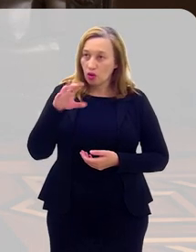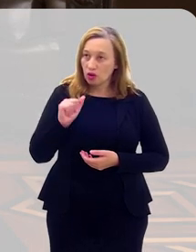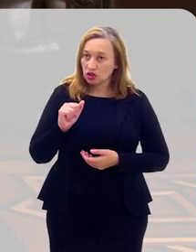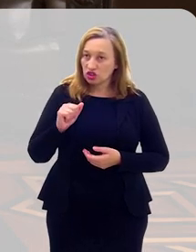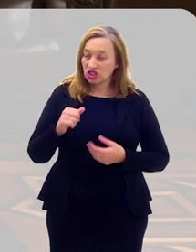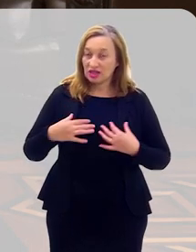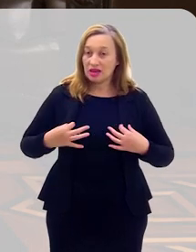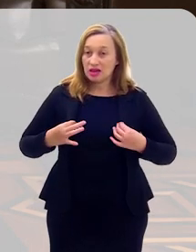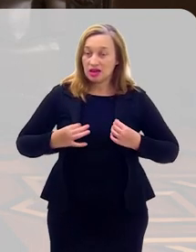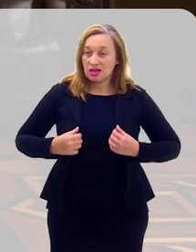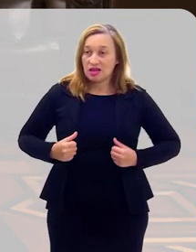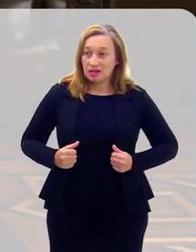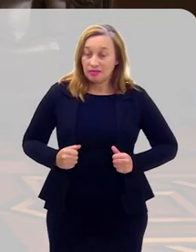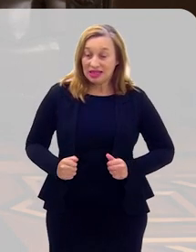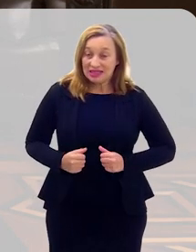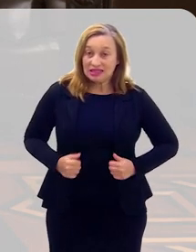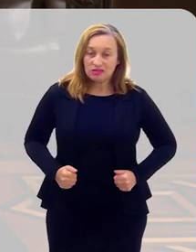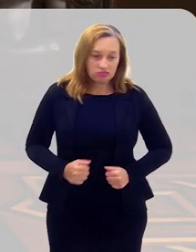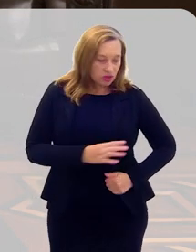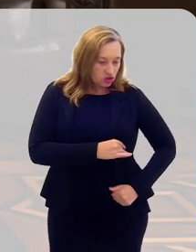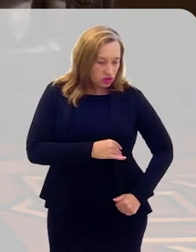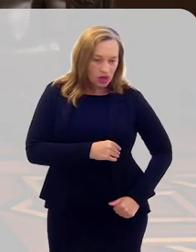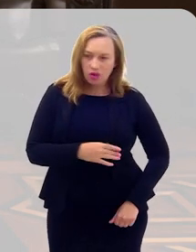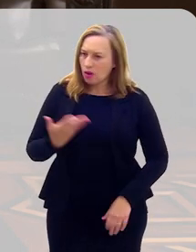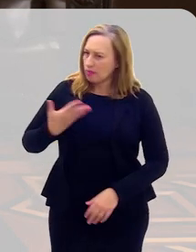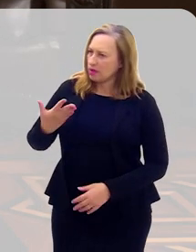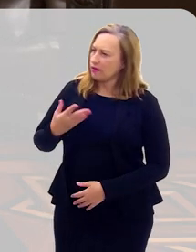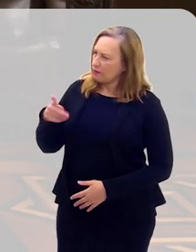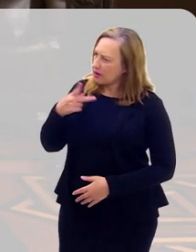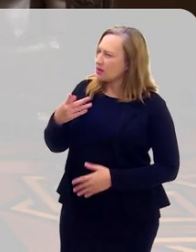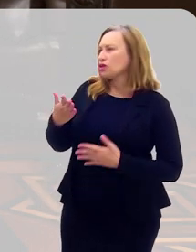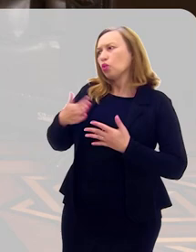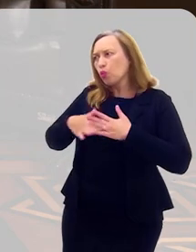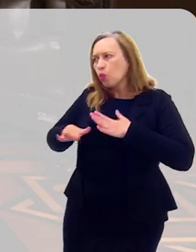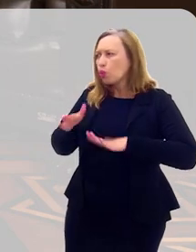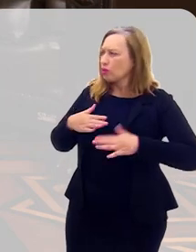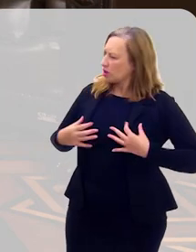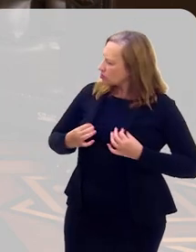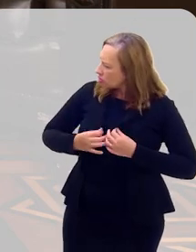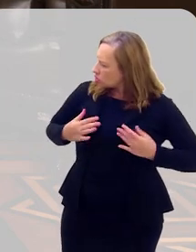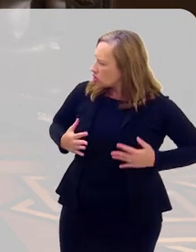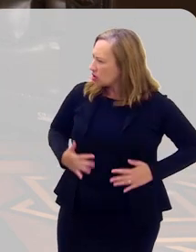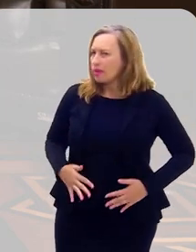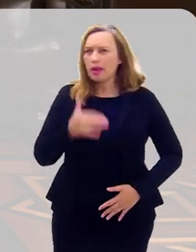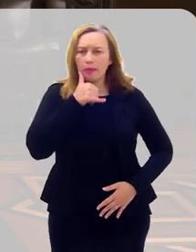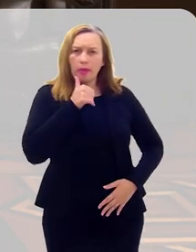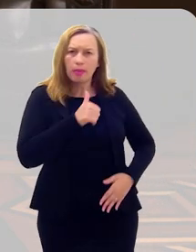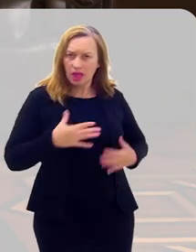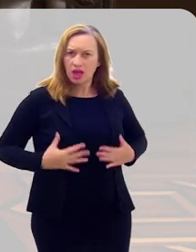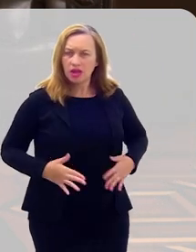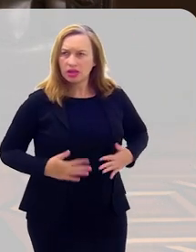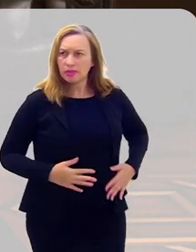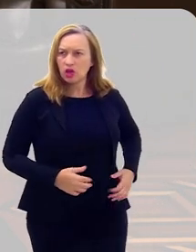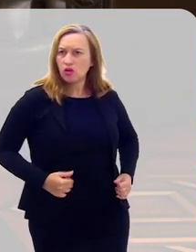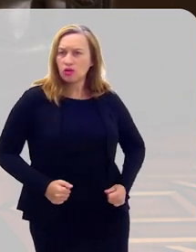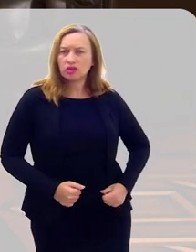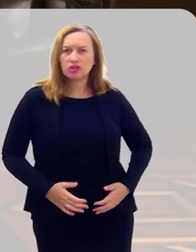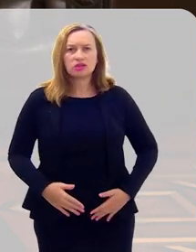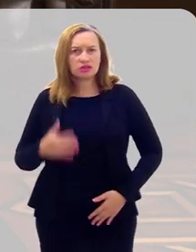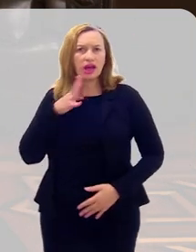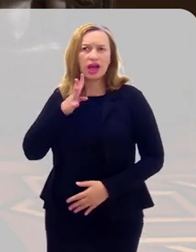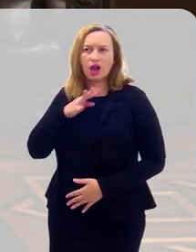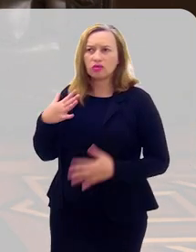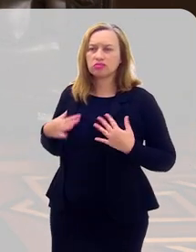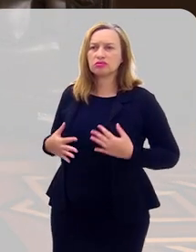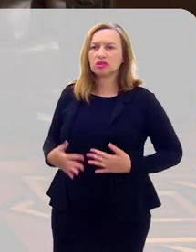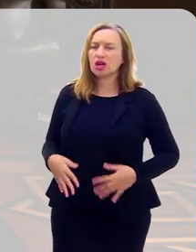um apresentador bagunceiro. E aí os meus amigos falam, Júlio, por favor, se emenda. Tá bom agora, tá, filho? Melhorou? Tô bacana. Assim